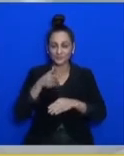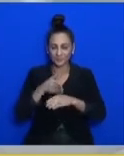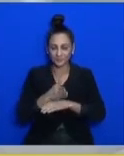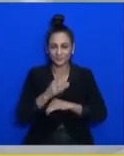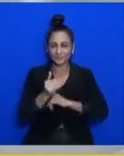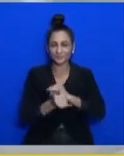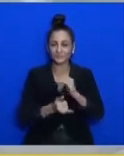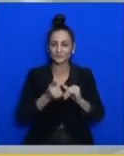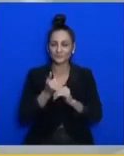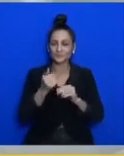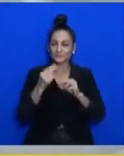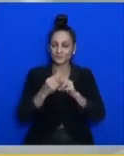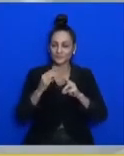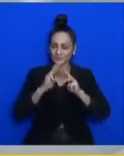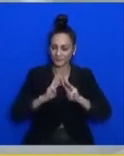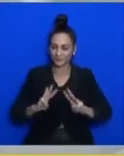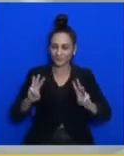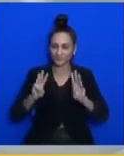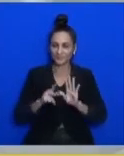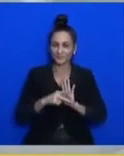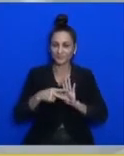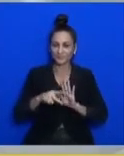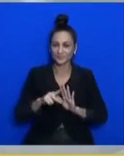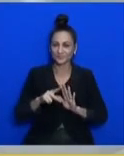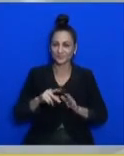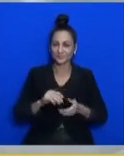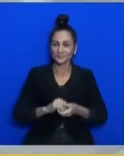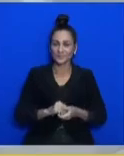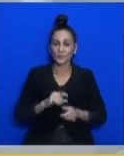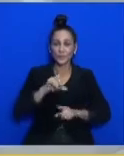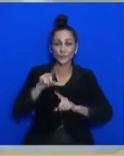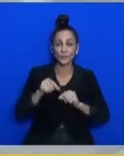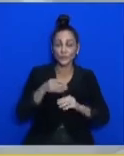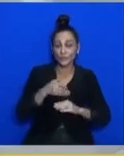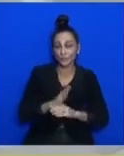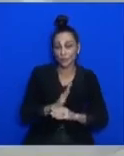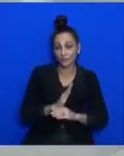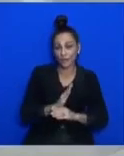mais, sempre através do site da Caixa. Nosso sorteio foi validado